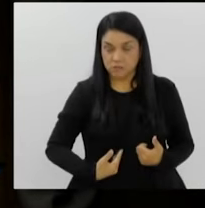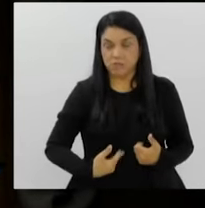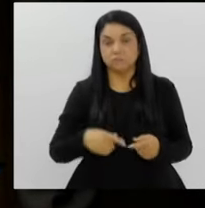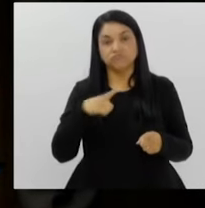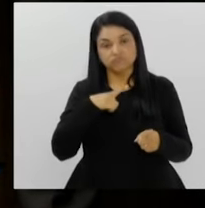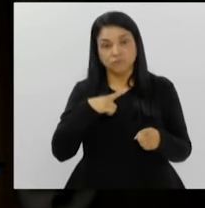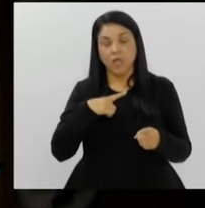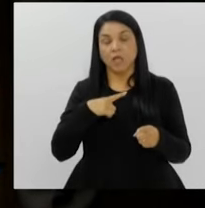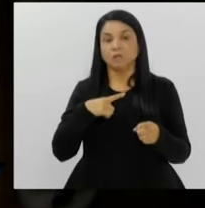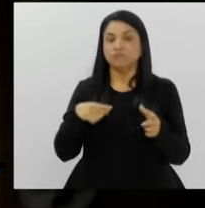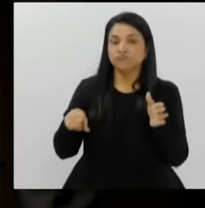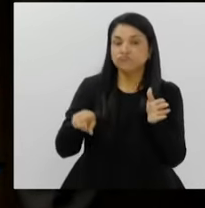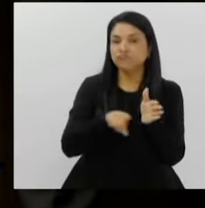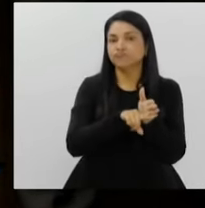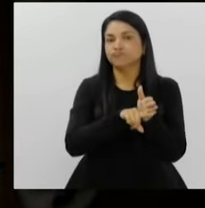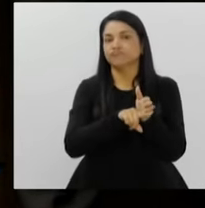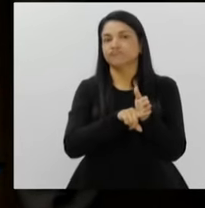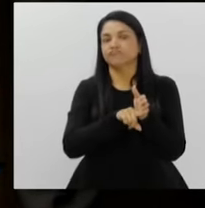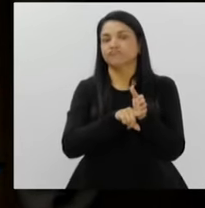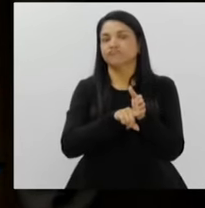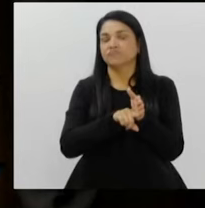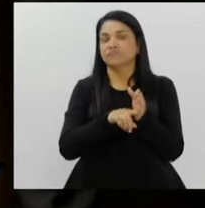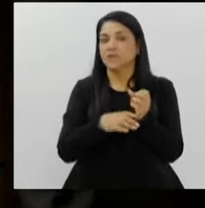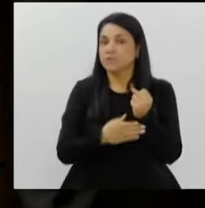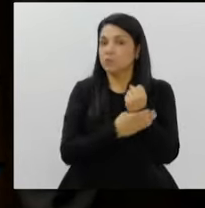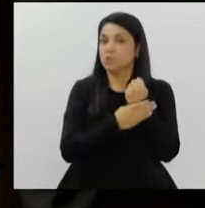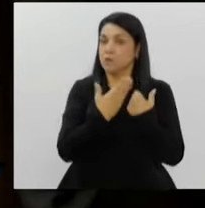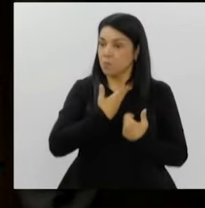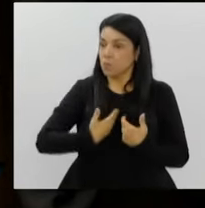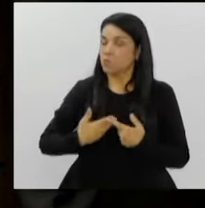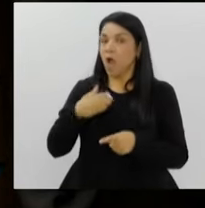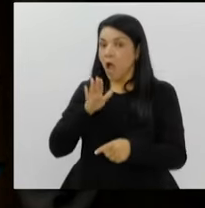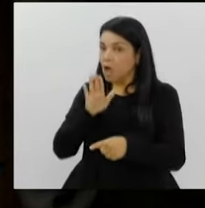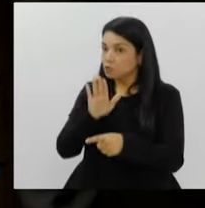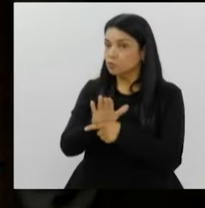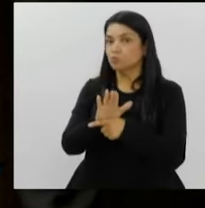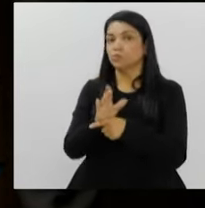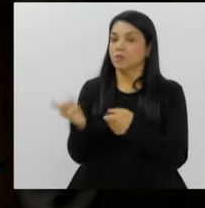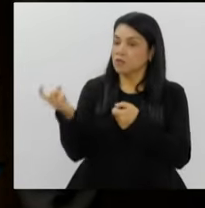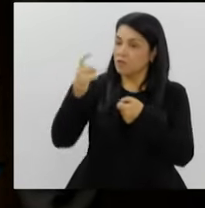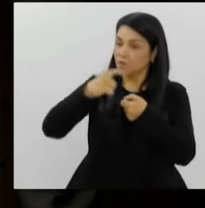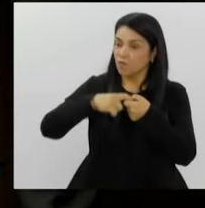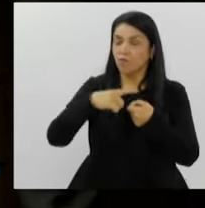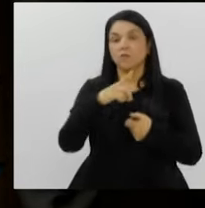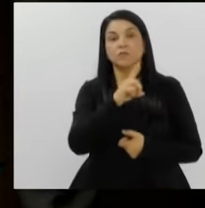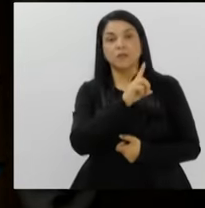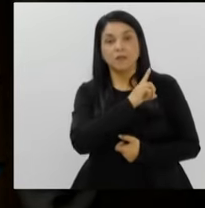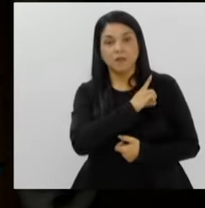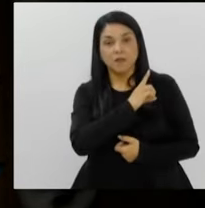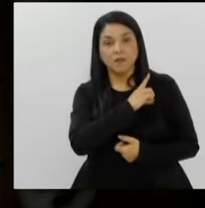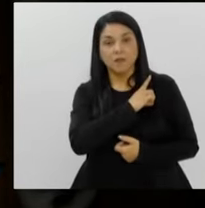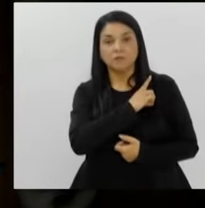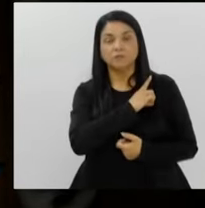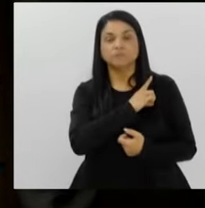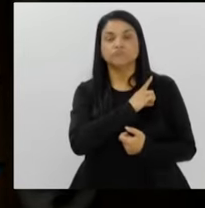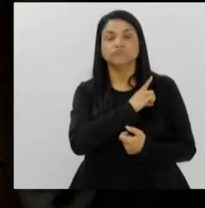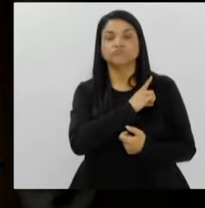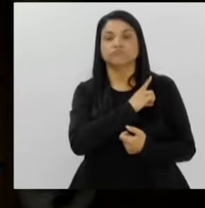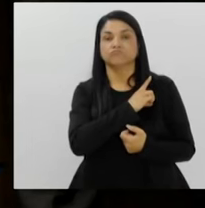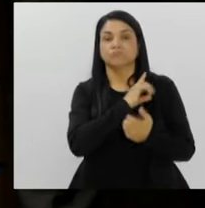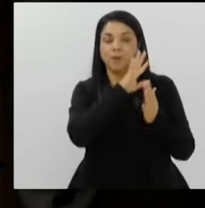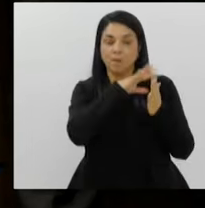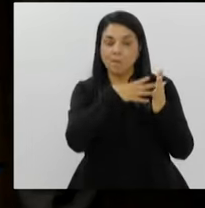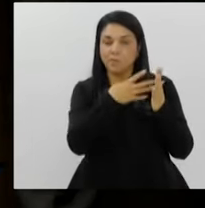operacional na segurança pública. Então, contribua. Devolva um delegado de polícia para os quadros da Polícia